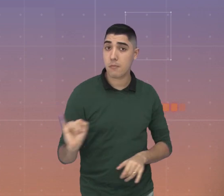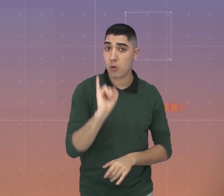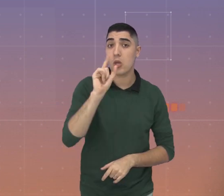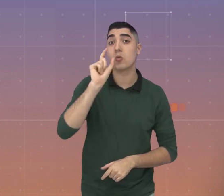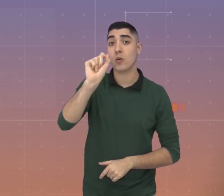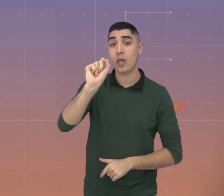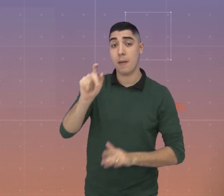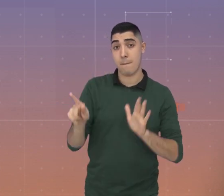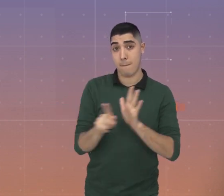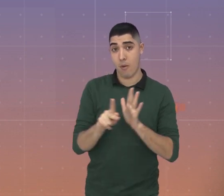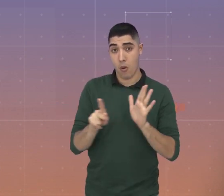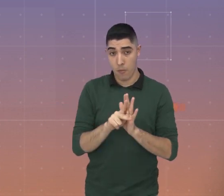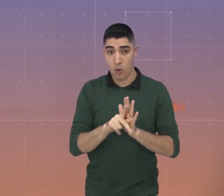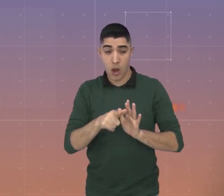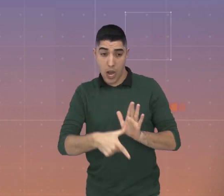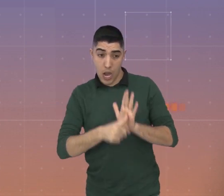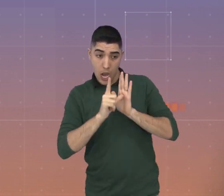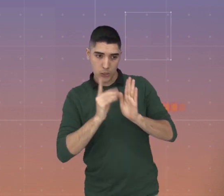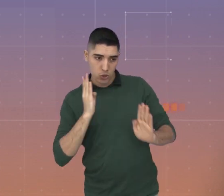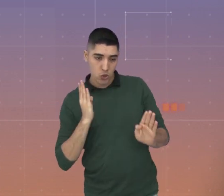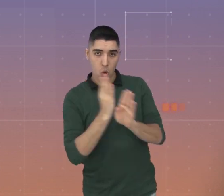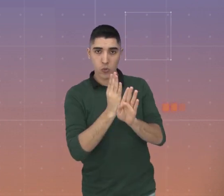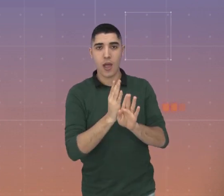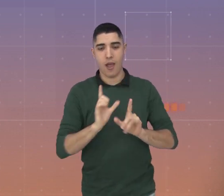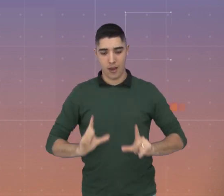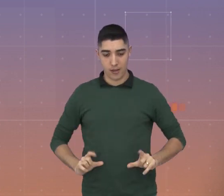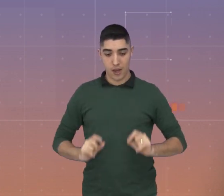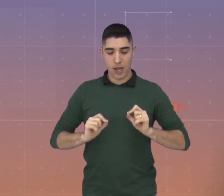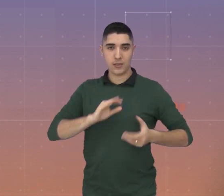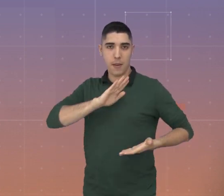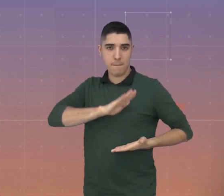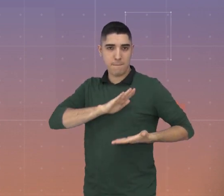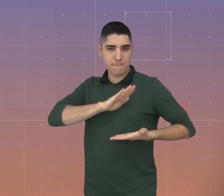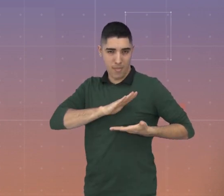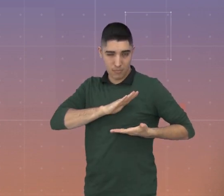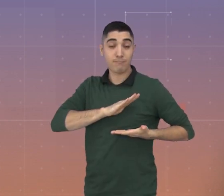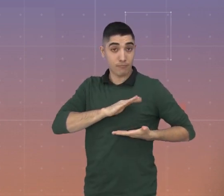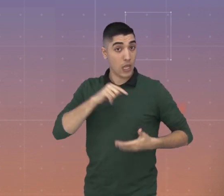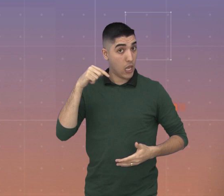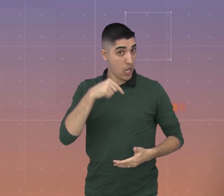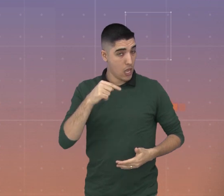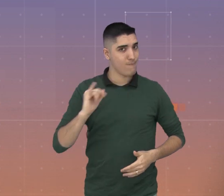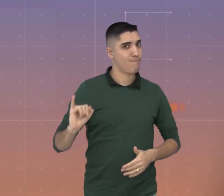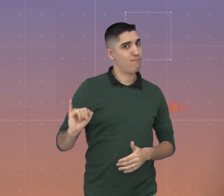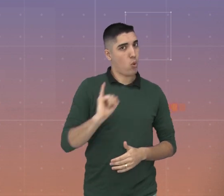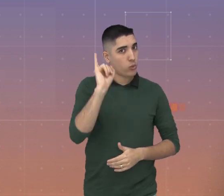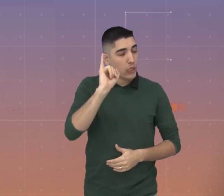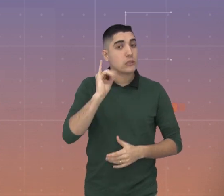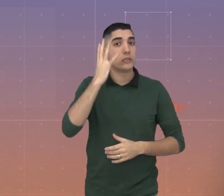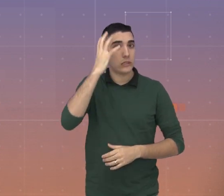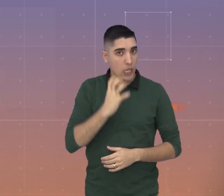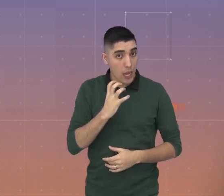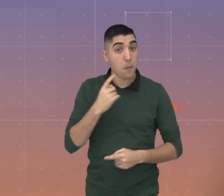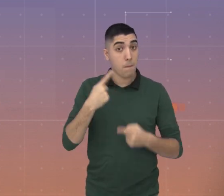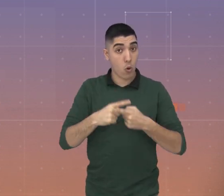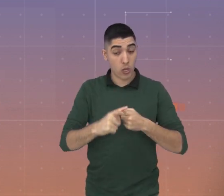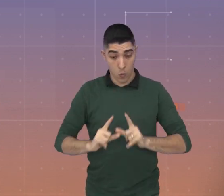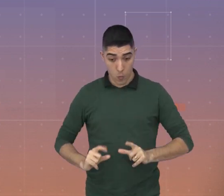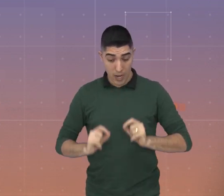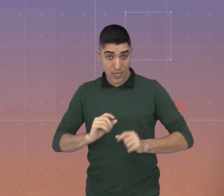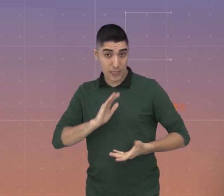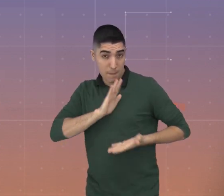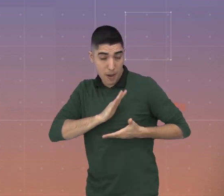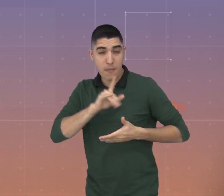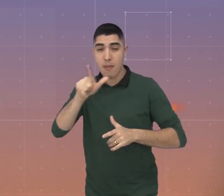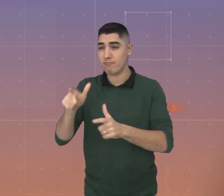sobre a importância da prevenção e diagnóstico precoce do câncer de mama. E esse tema é muito sério, viu? Já que o